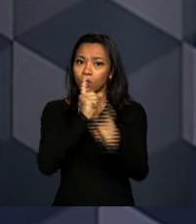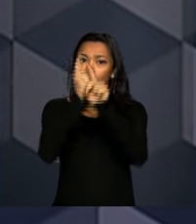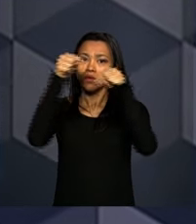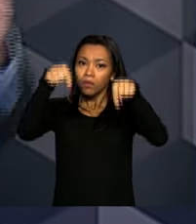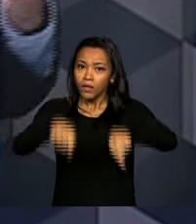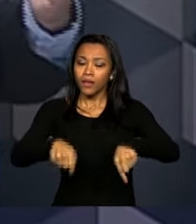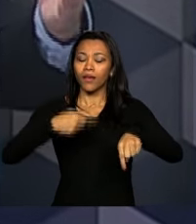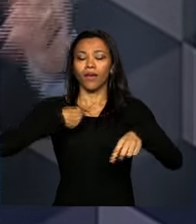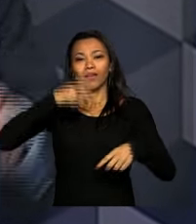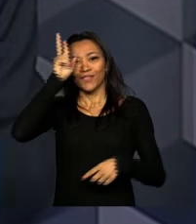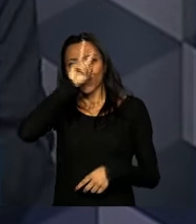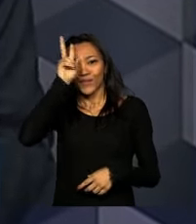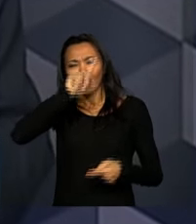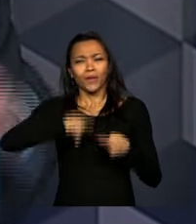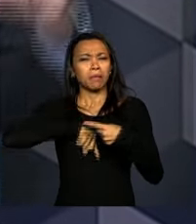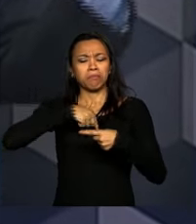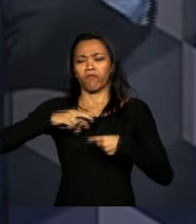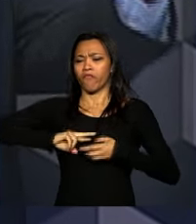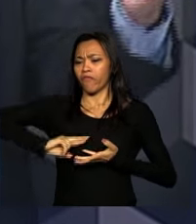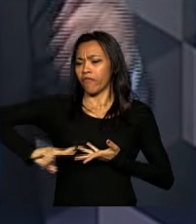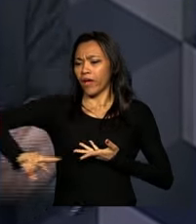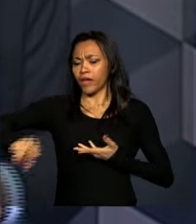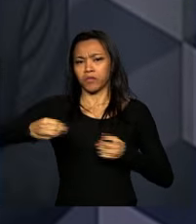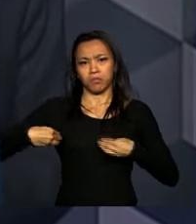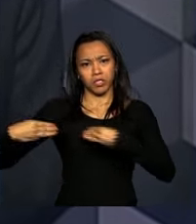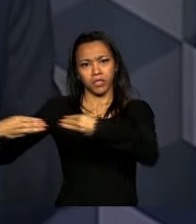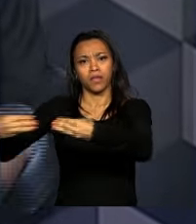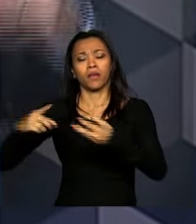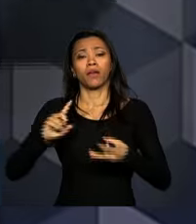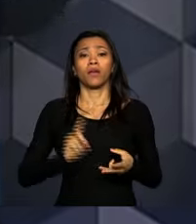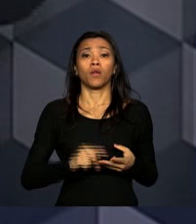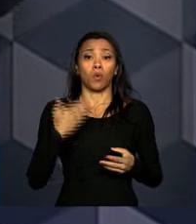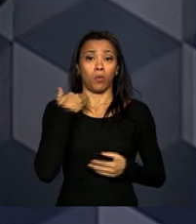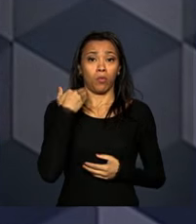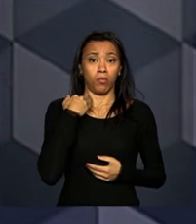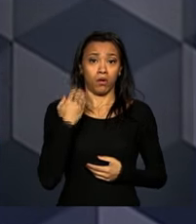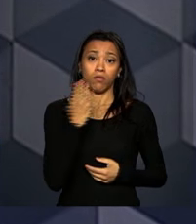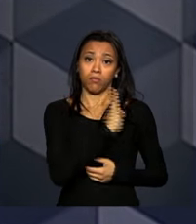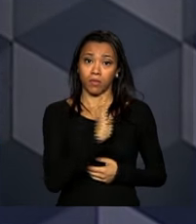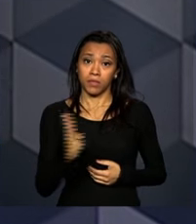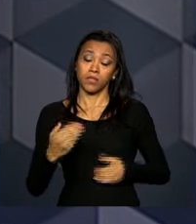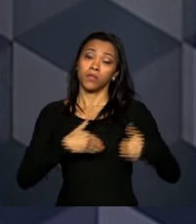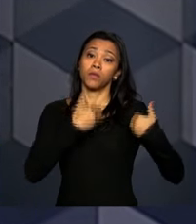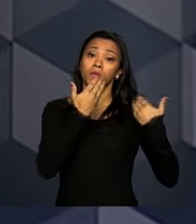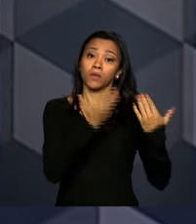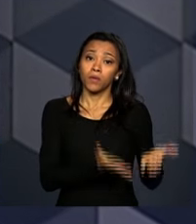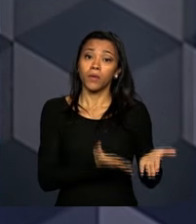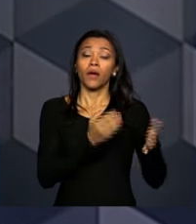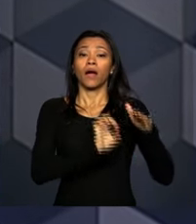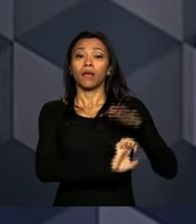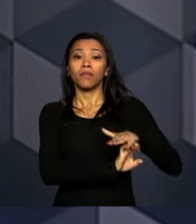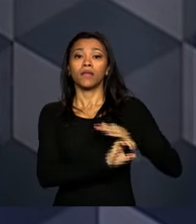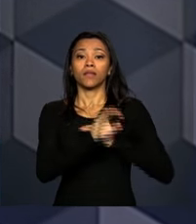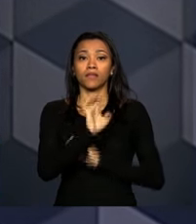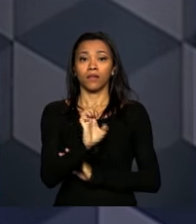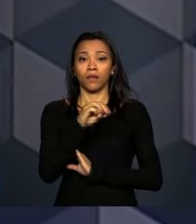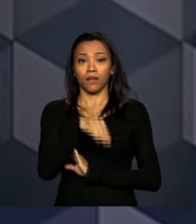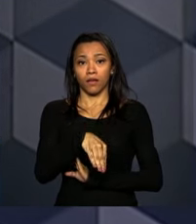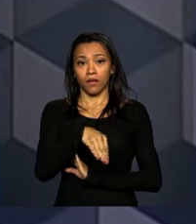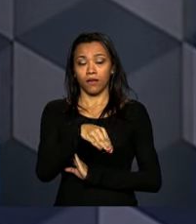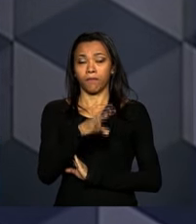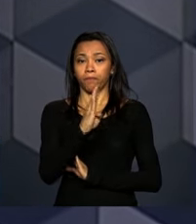nosso, ministérios, o Banco do Brasil, a Embrapa, que é um órgão